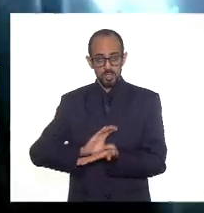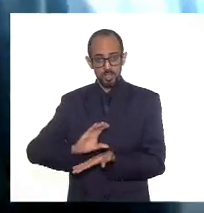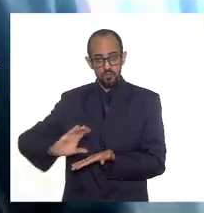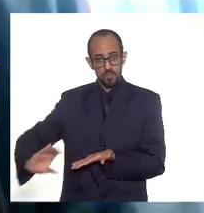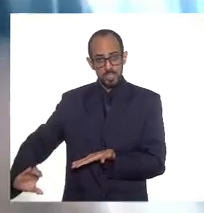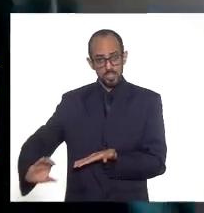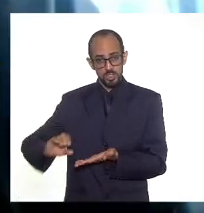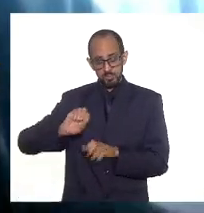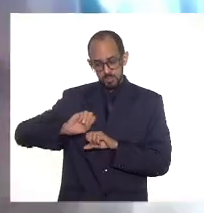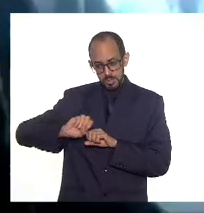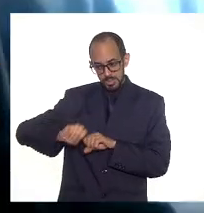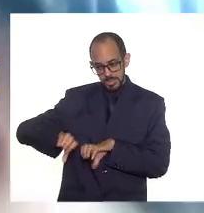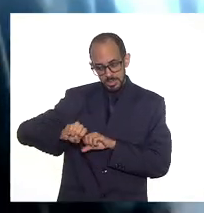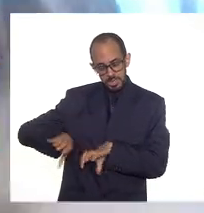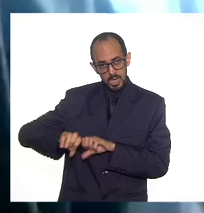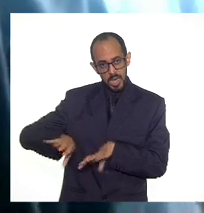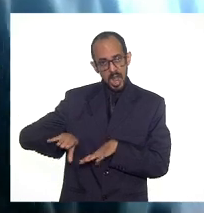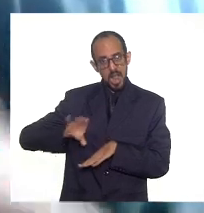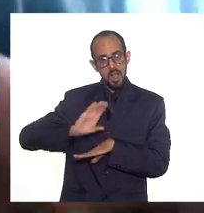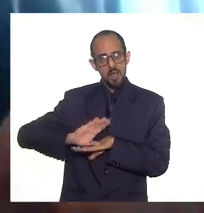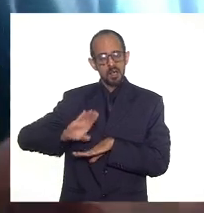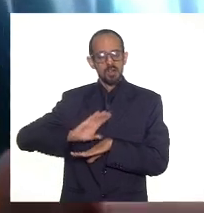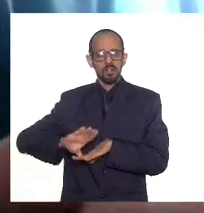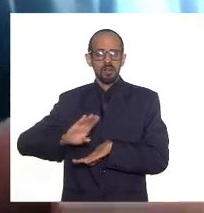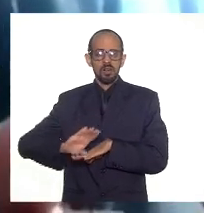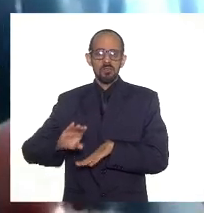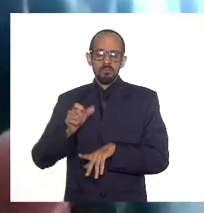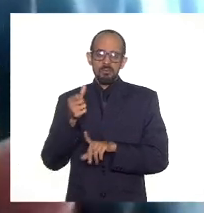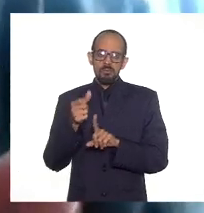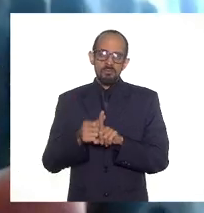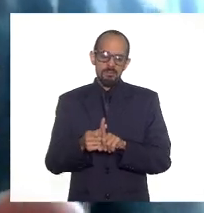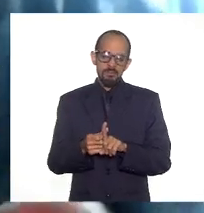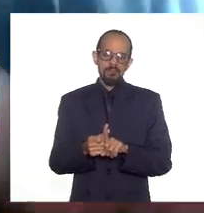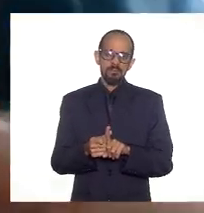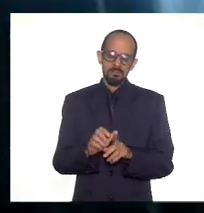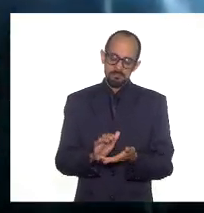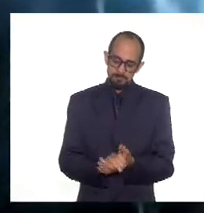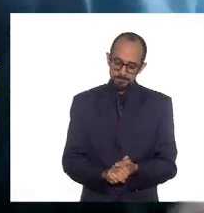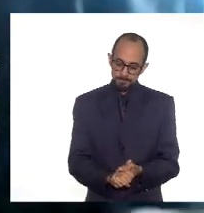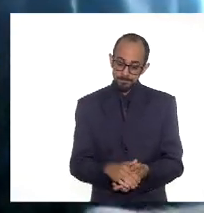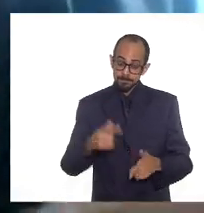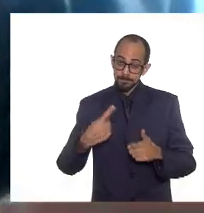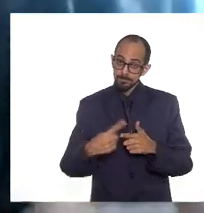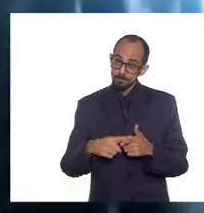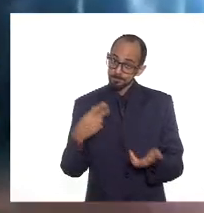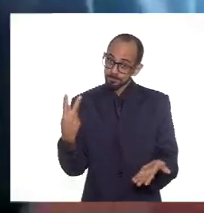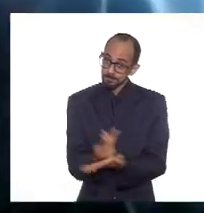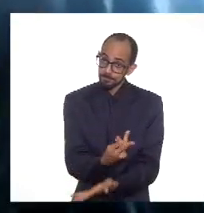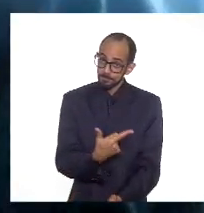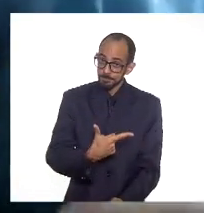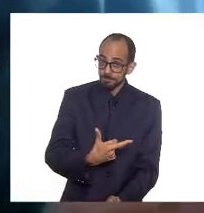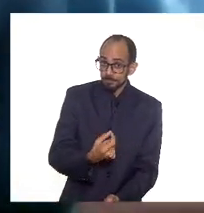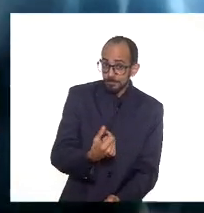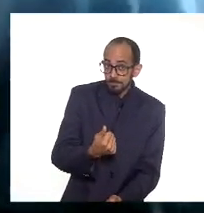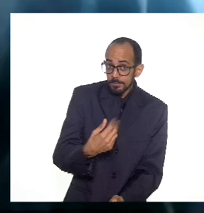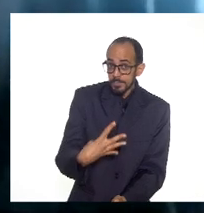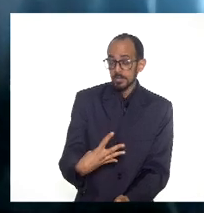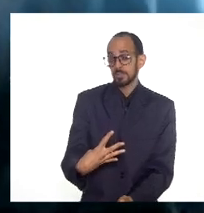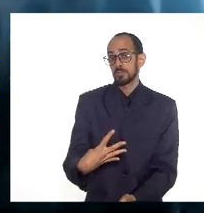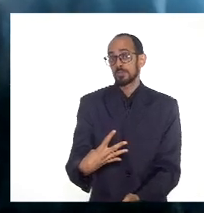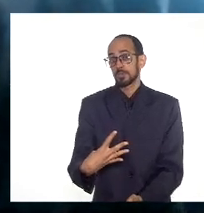em formá-los, cursos, como eu disse, de 6 meses, porque isso foi em 2014, no projeto original tinha